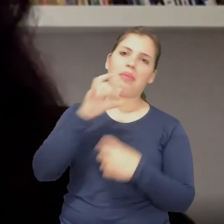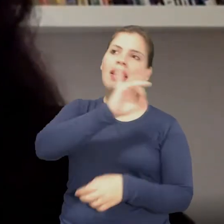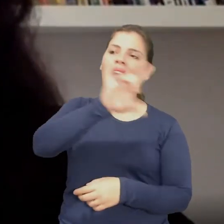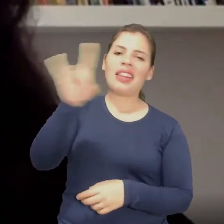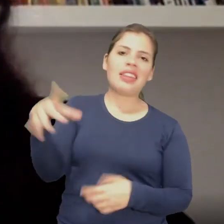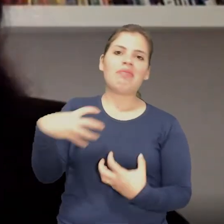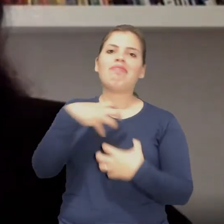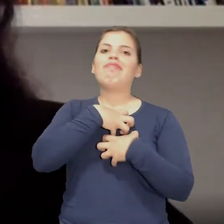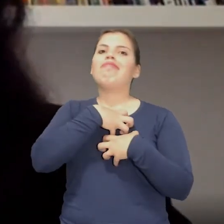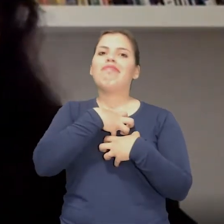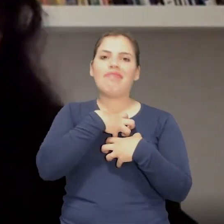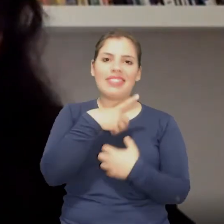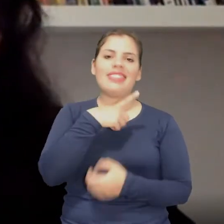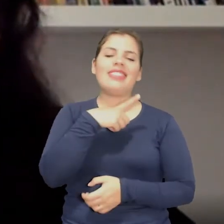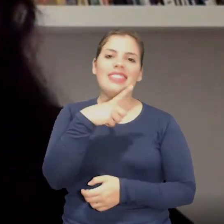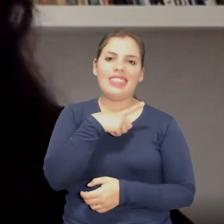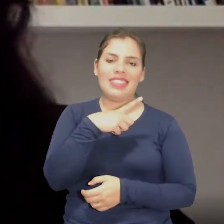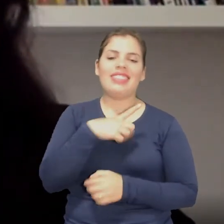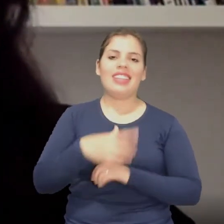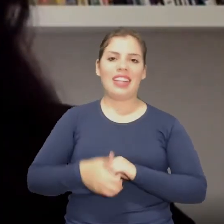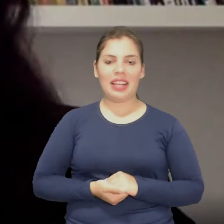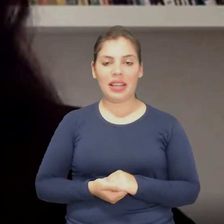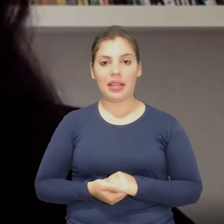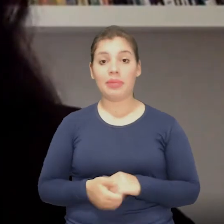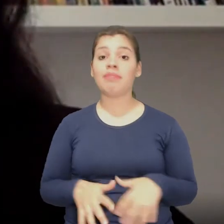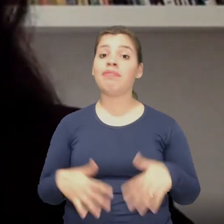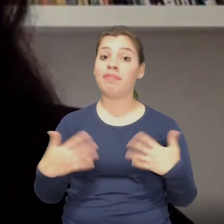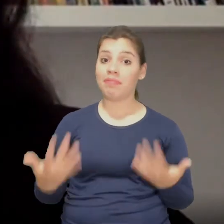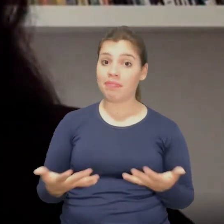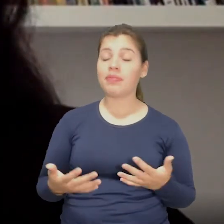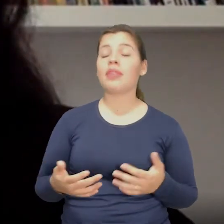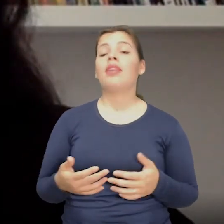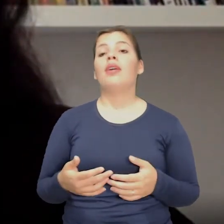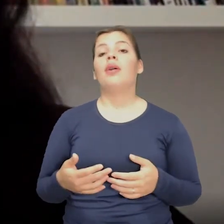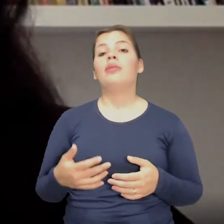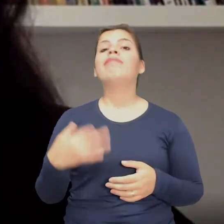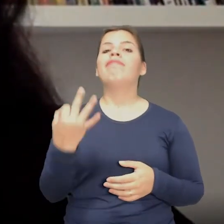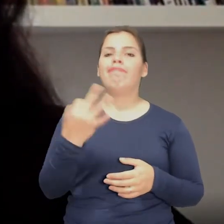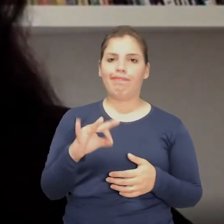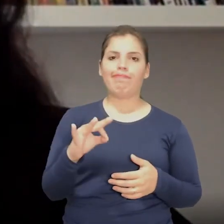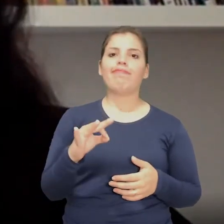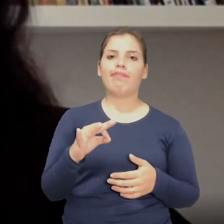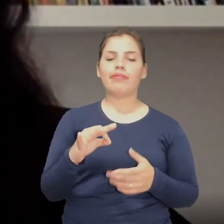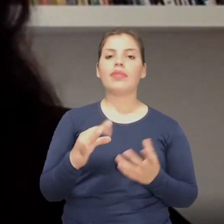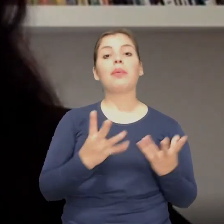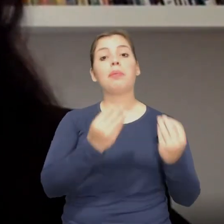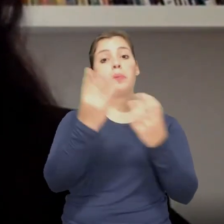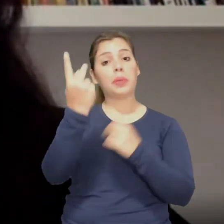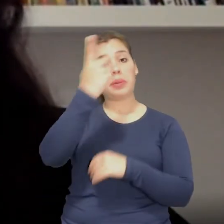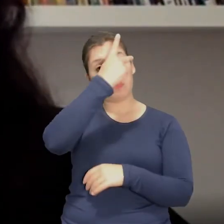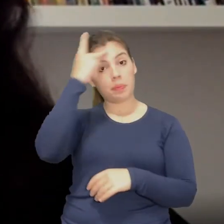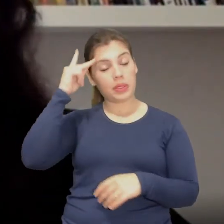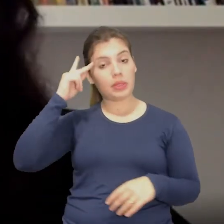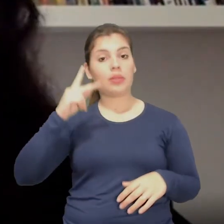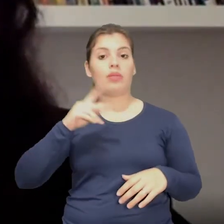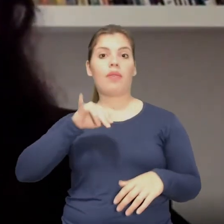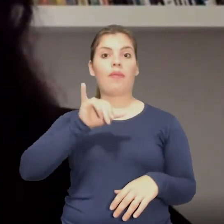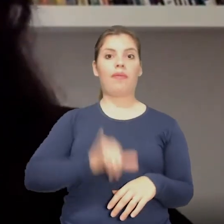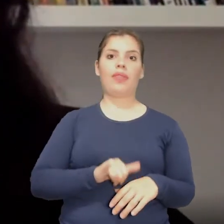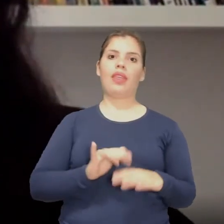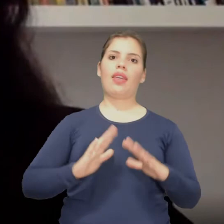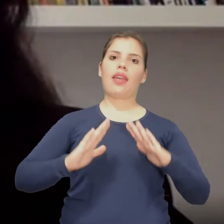isso, a gente sente na pele, né? E eu acho que o primeiro e grande ponto é esse: as pessoas estão ficando em